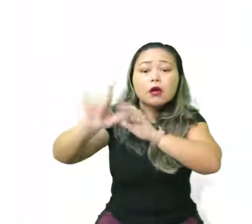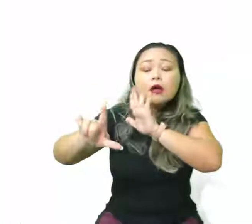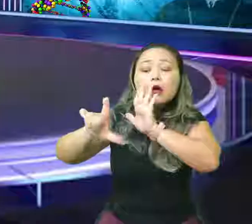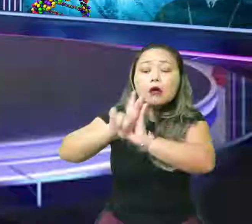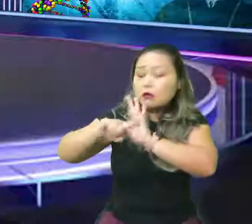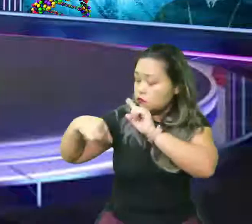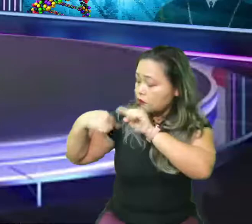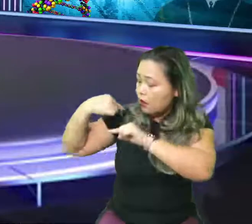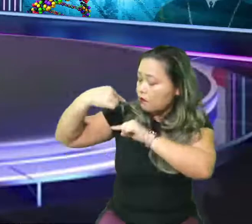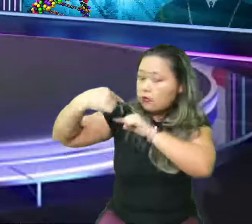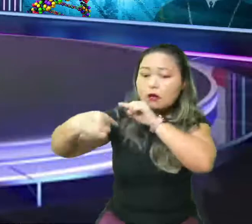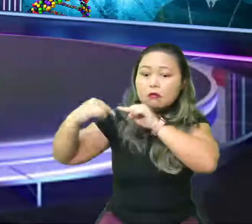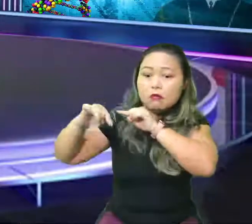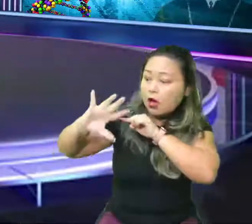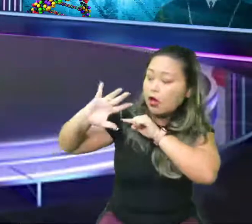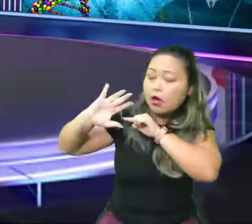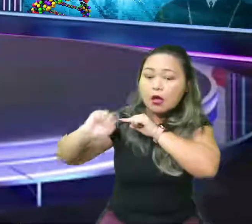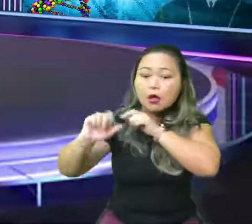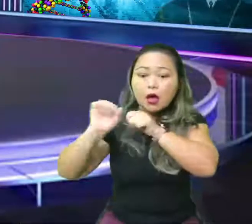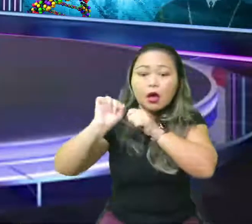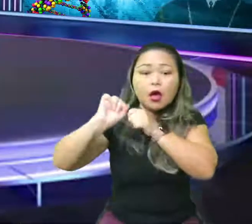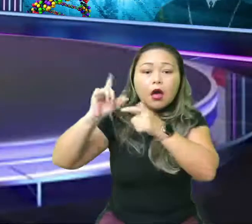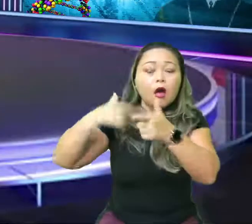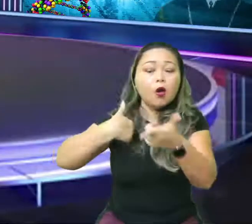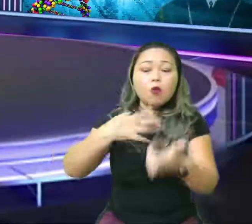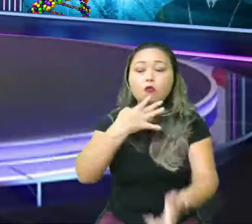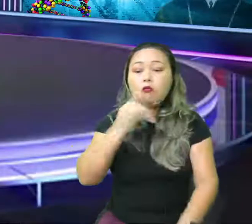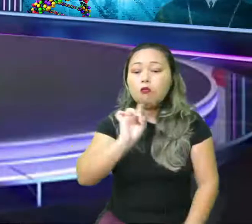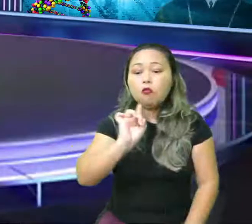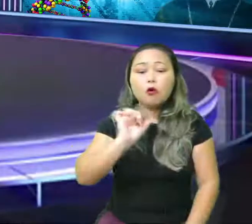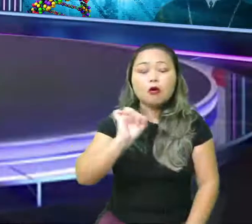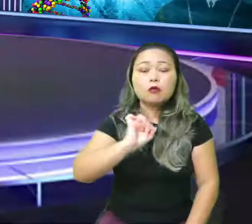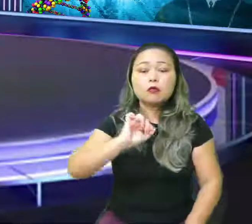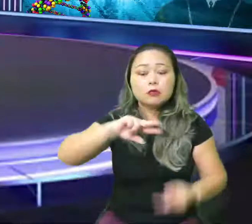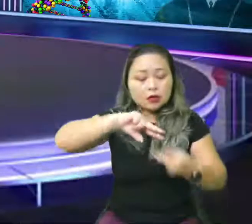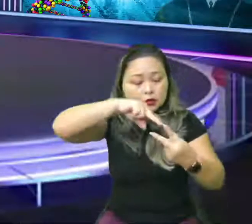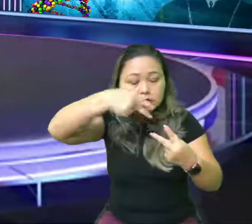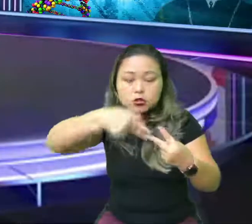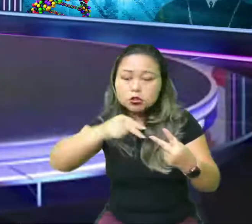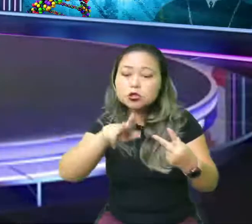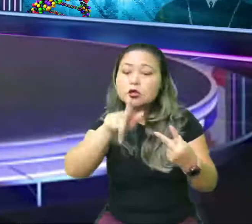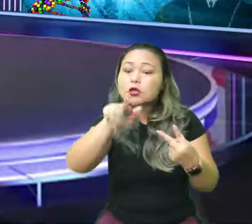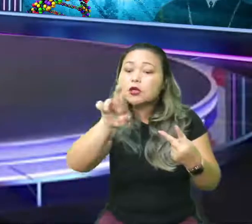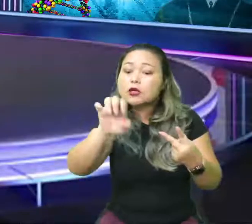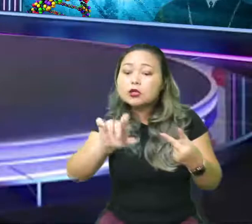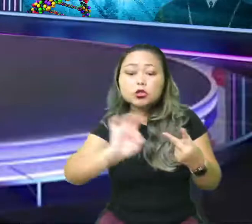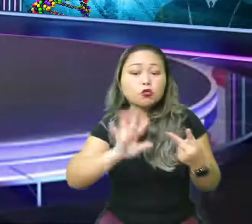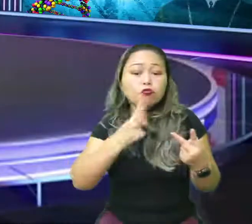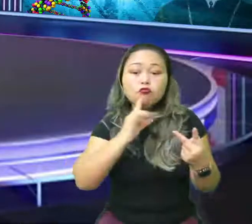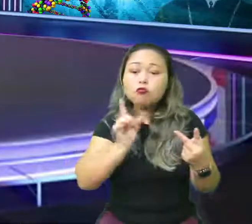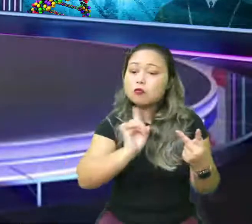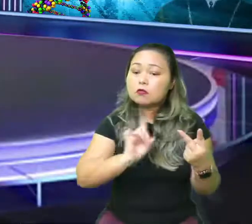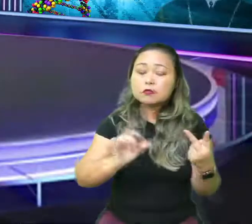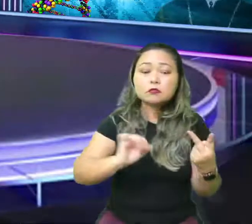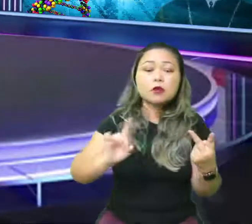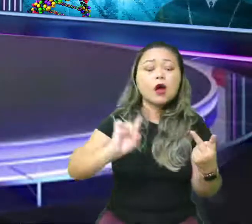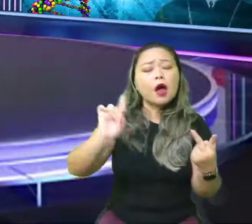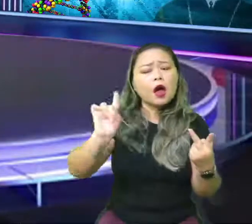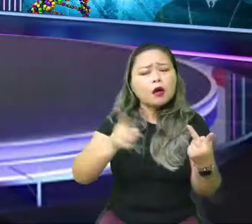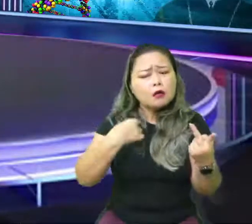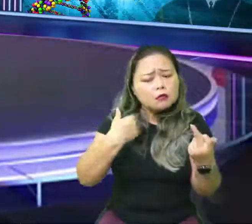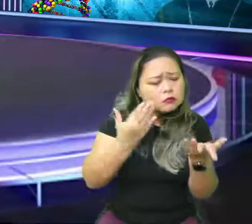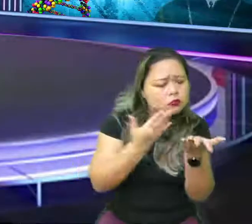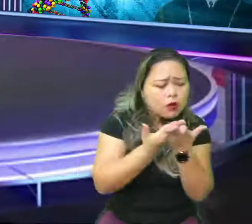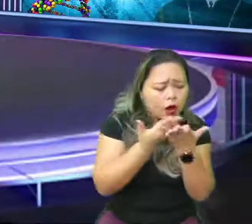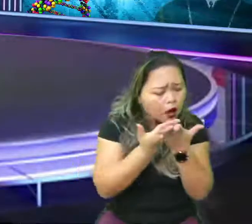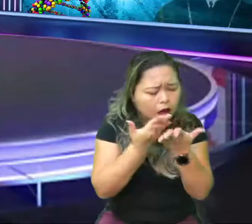hereditariedade. Fato aqui importante é que ele não tinha conhecimento da genética em si, dos genes, tá? Ele começou com